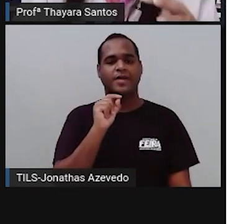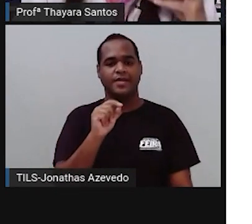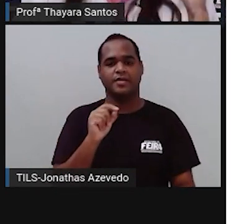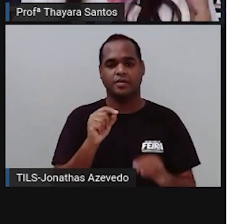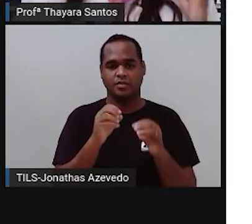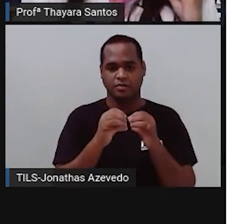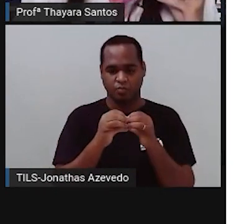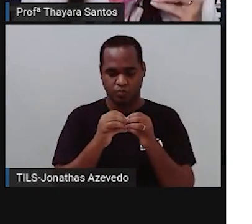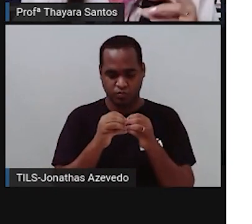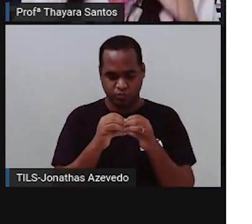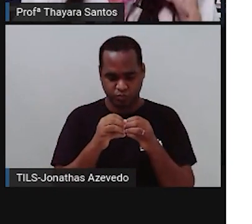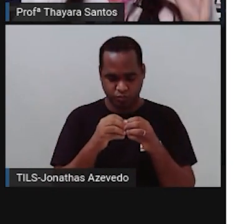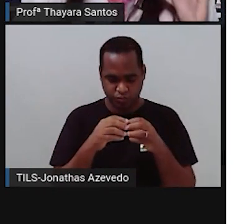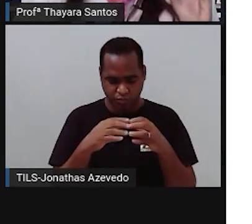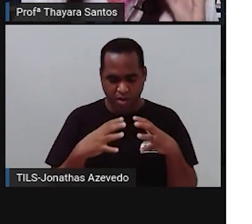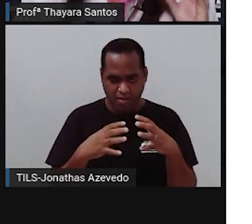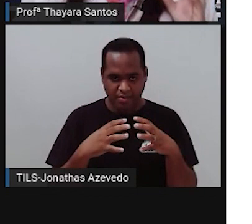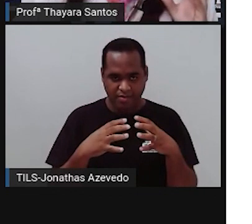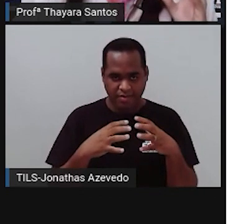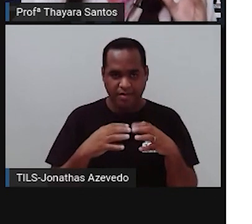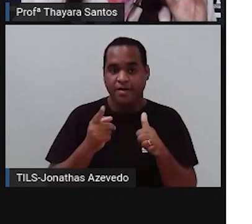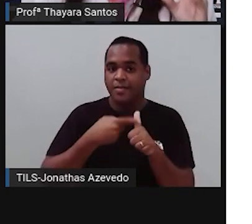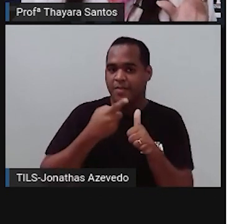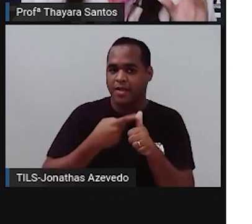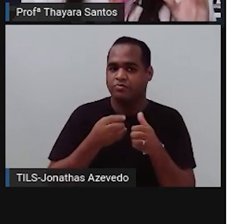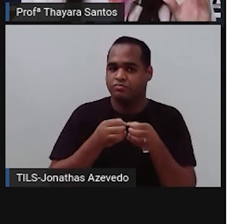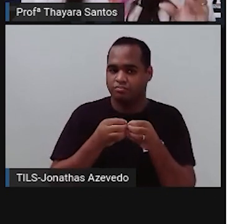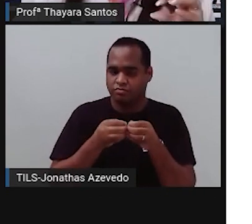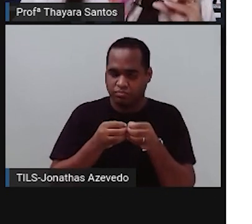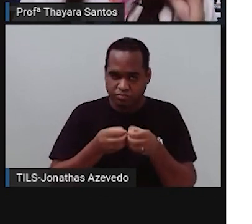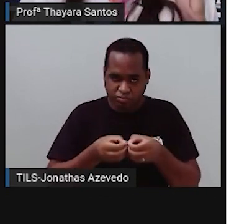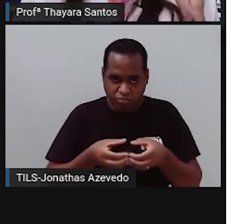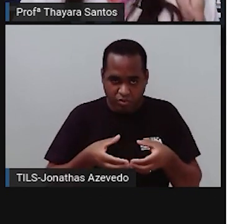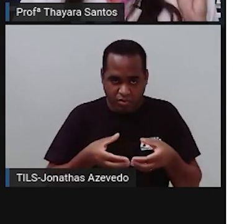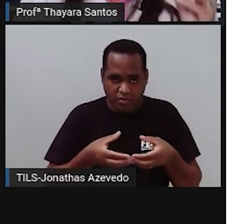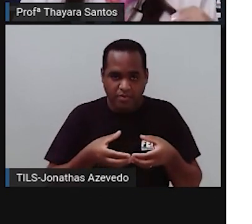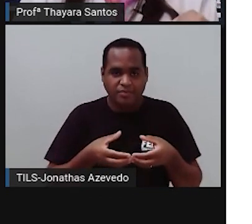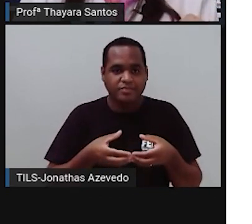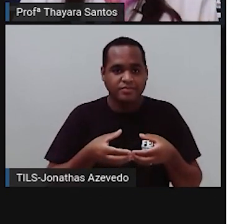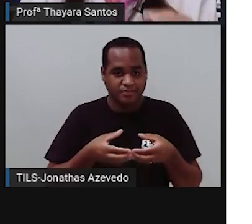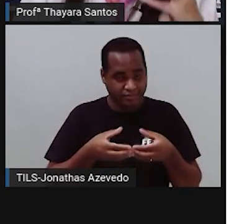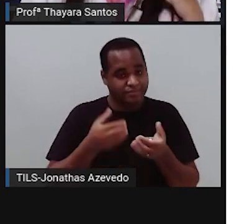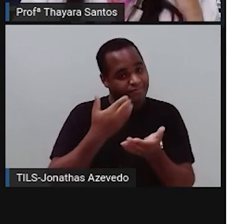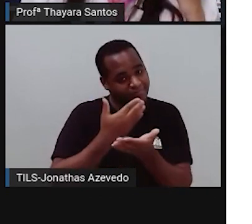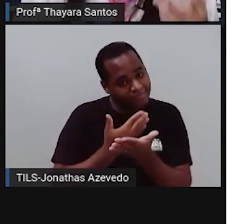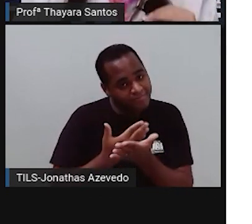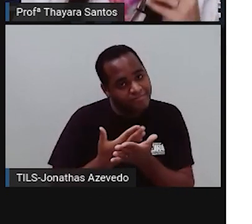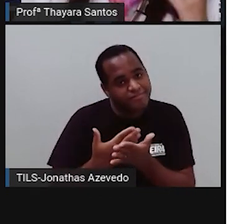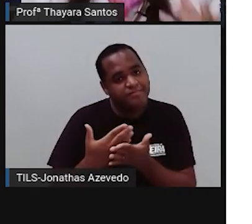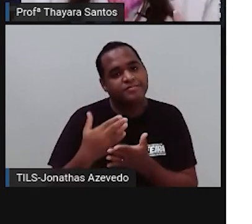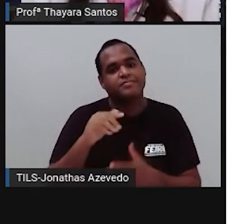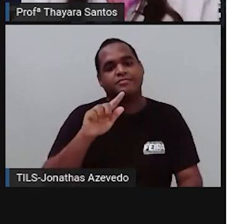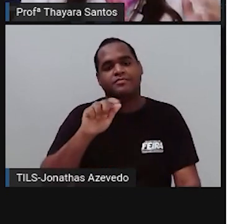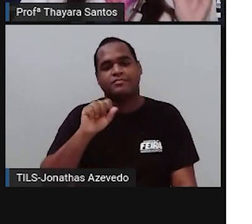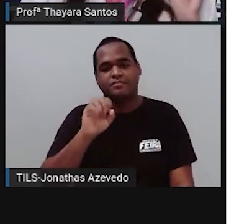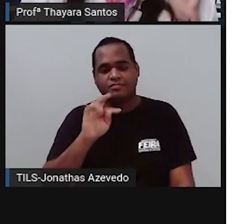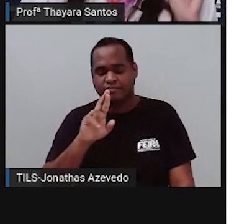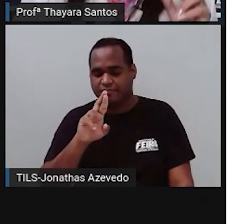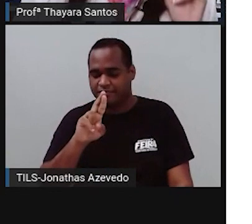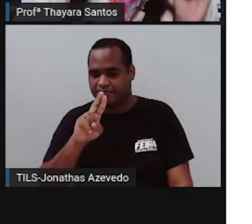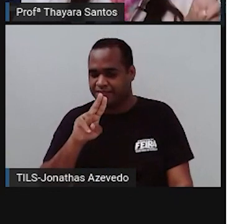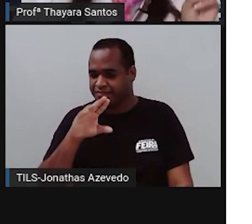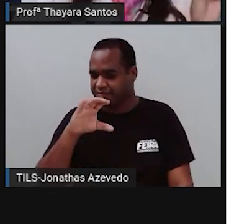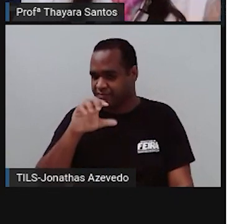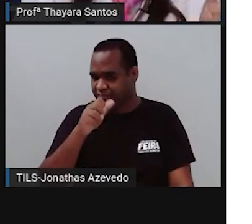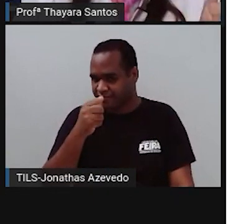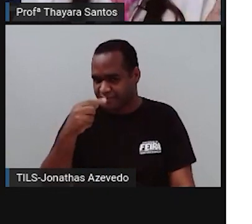de segmentação, né, que é a primeira etapa do desenvolvimento embrionário. Depois inicia-se a gastrulação. Então, na